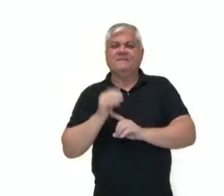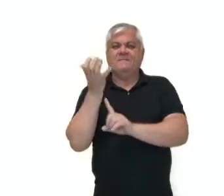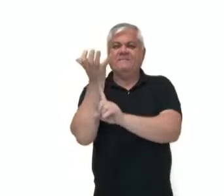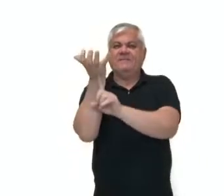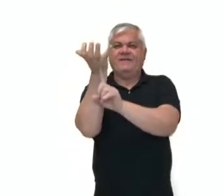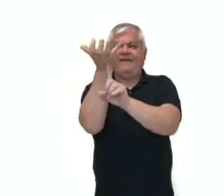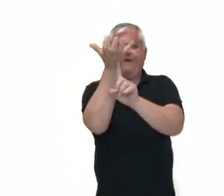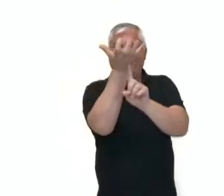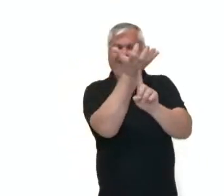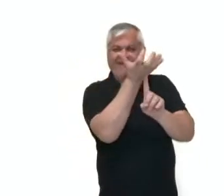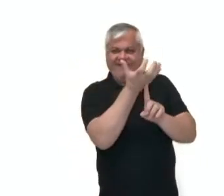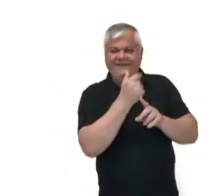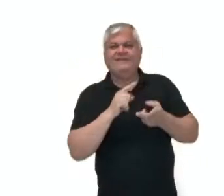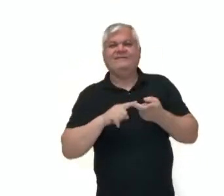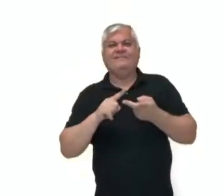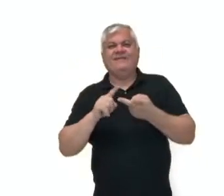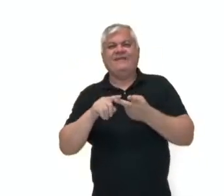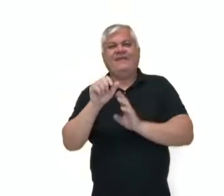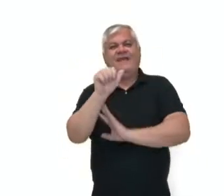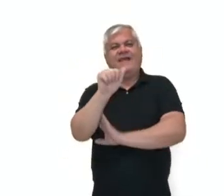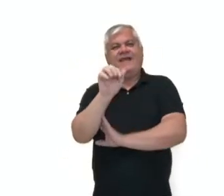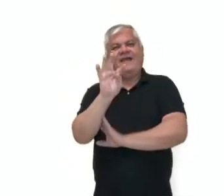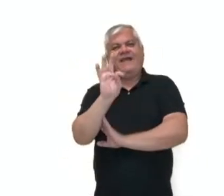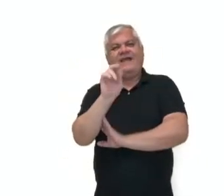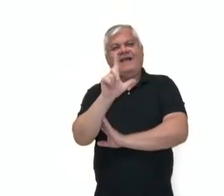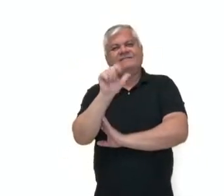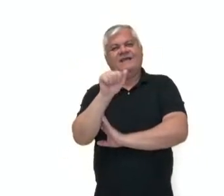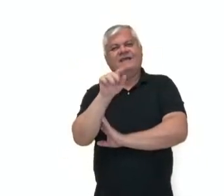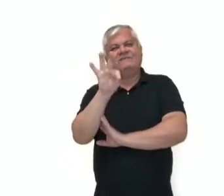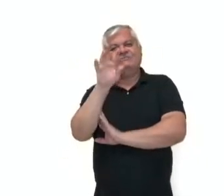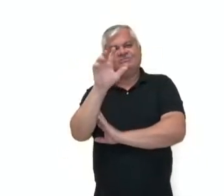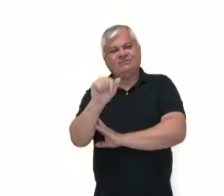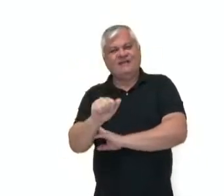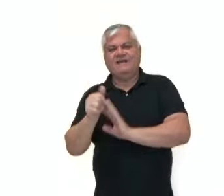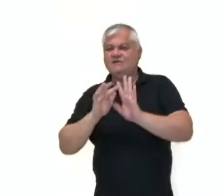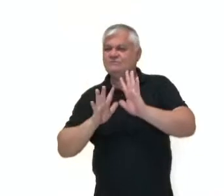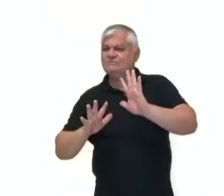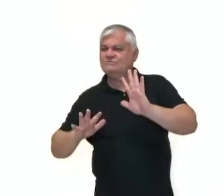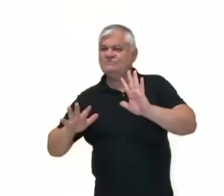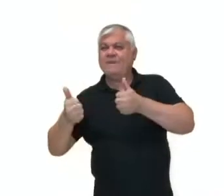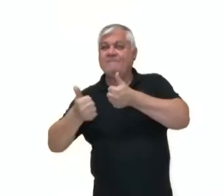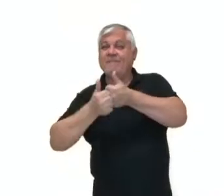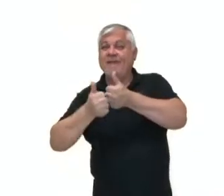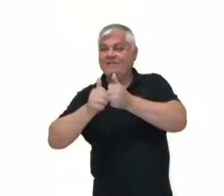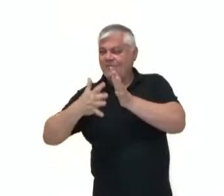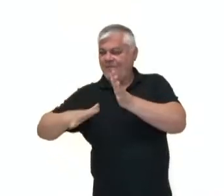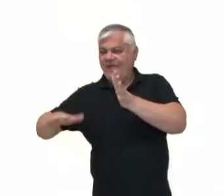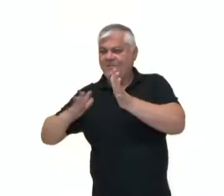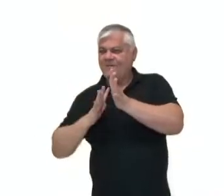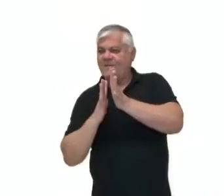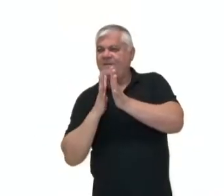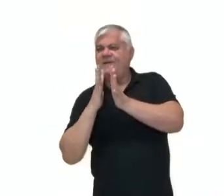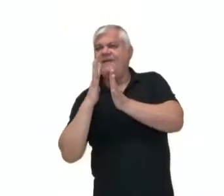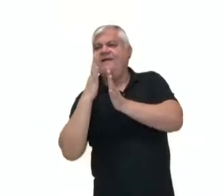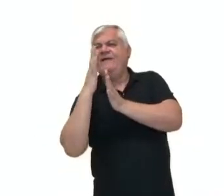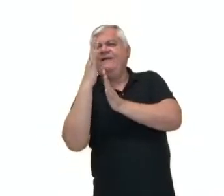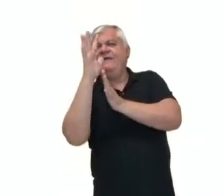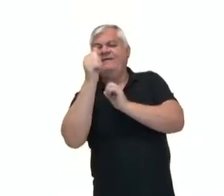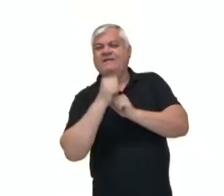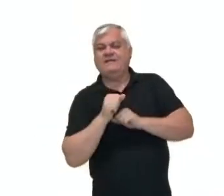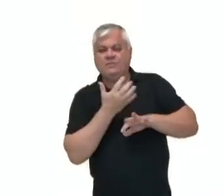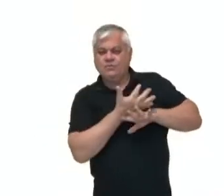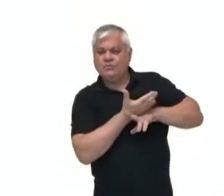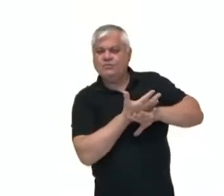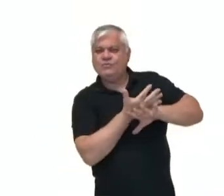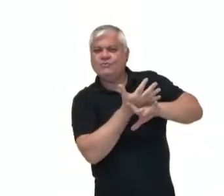a Mata Atlântica, né? Várias áreas aqui com formação de Mata Atlântica, porções com cerrado,